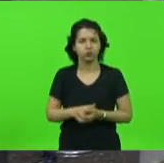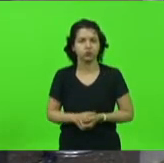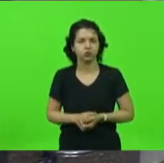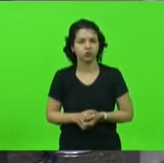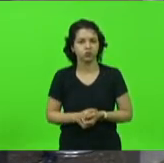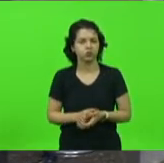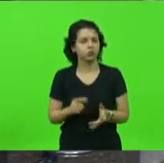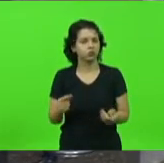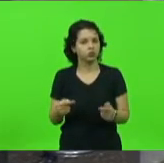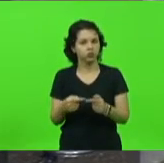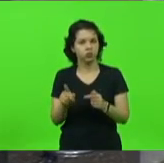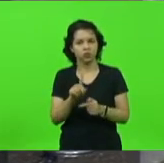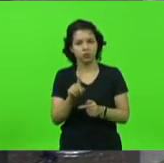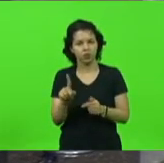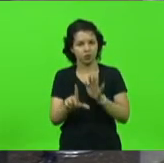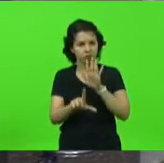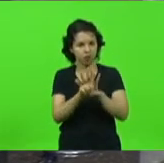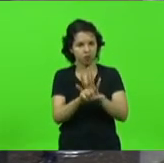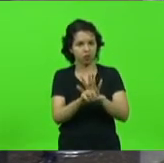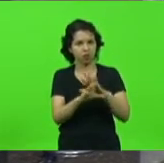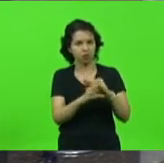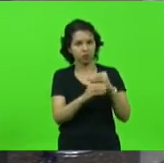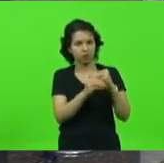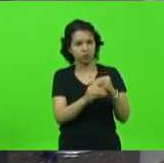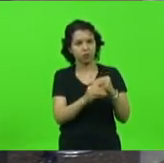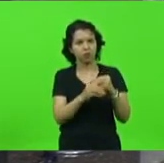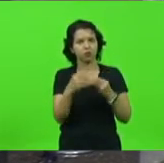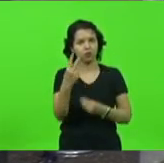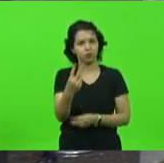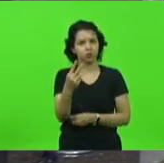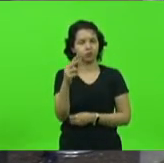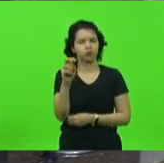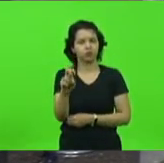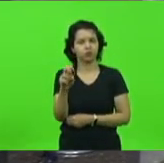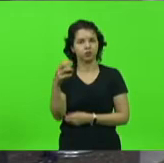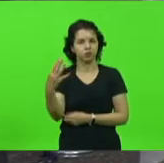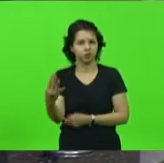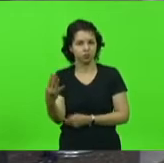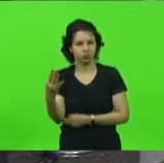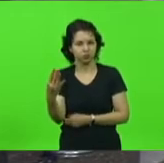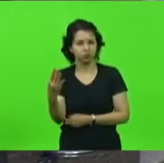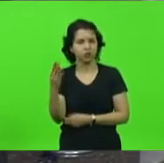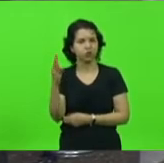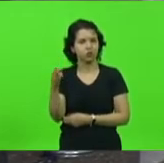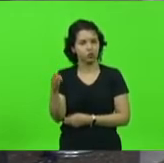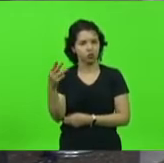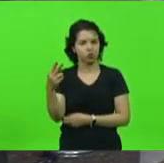relação com a Lei Complementar 254 de 2003.